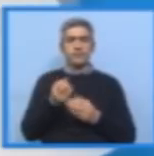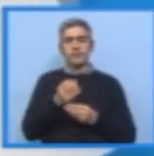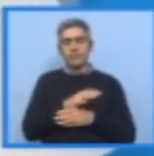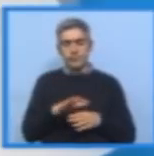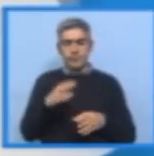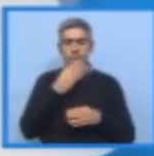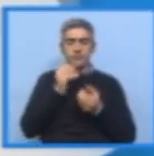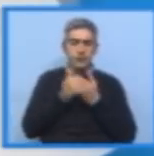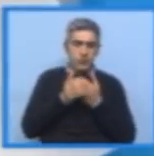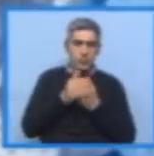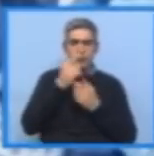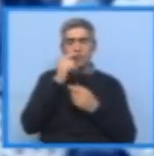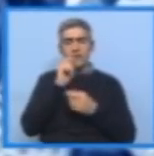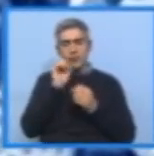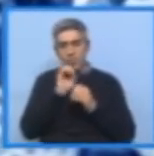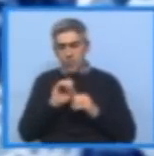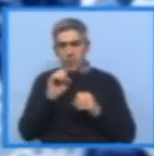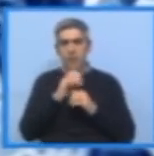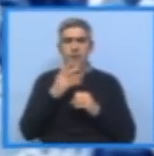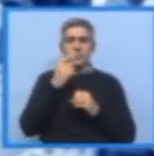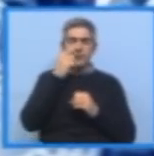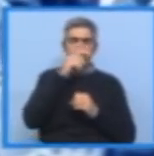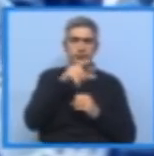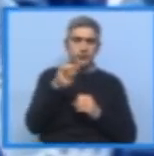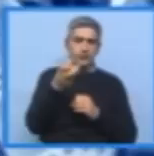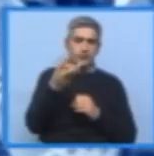crianças, idosos, pessoas mais indefesas,